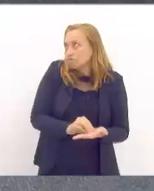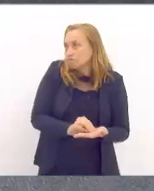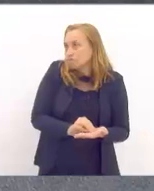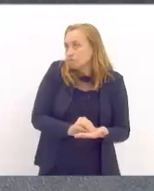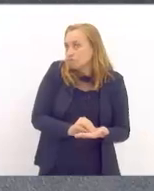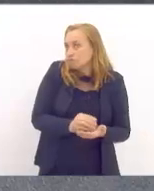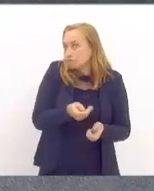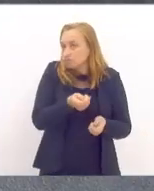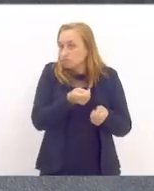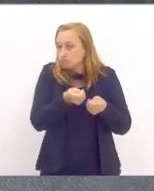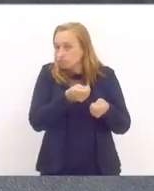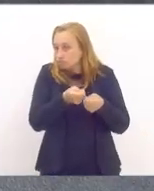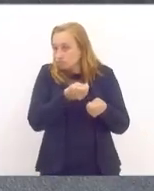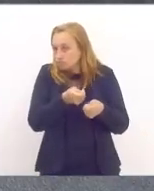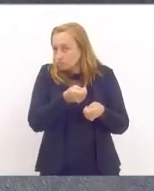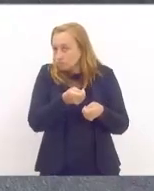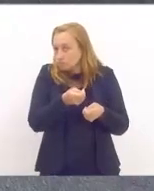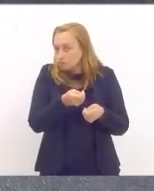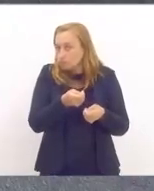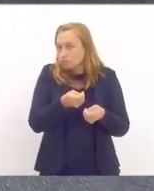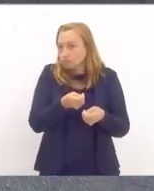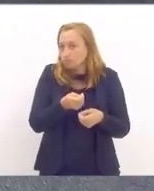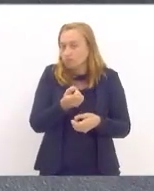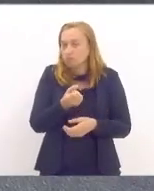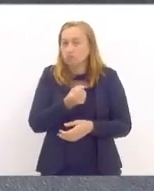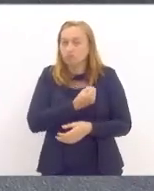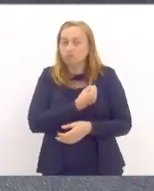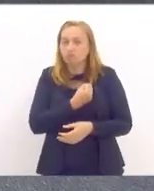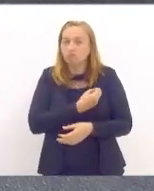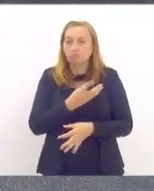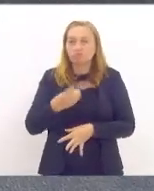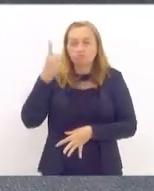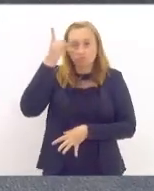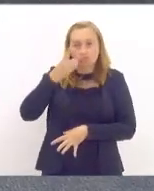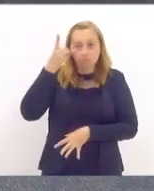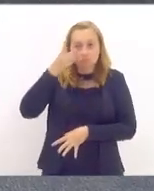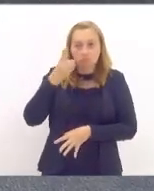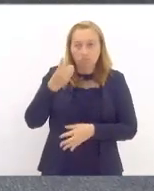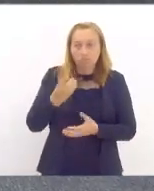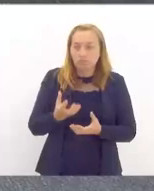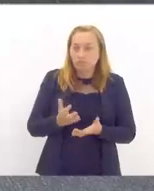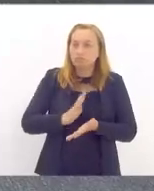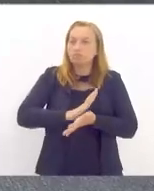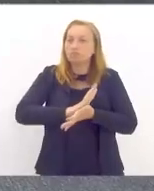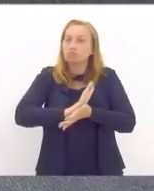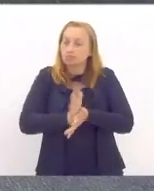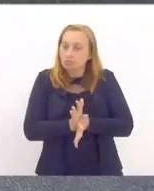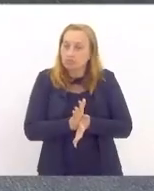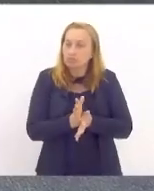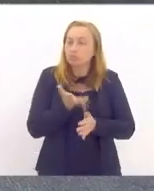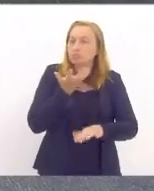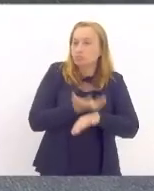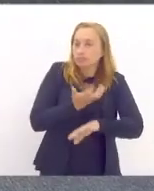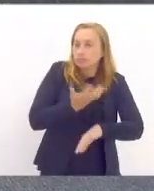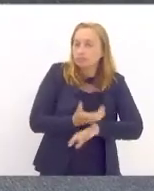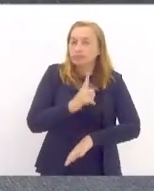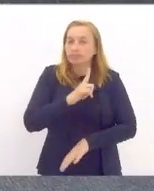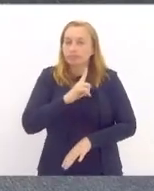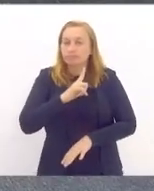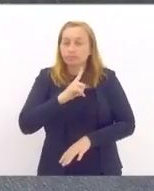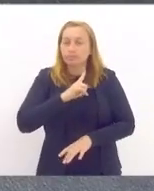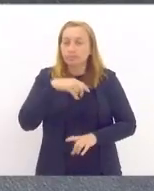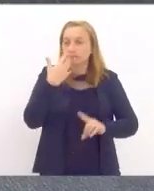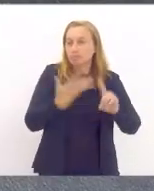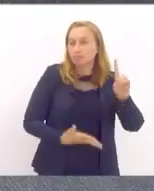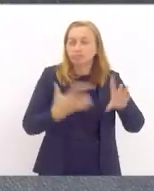no mínimo de decoro parlamentar que é o mesmo que tenta destombar a praça onde tem uma homenagem